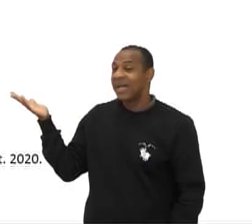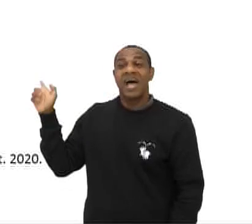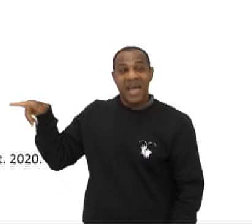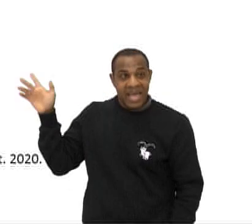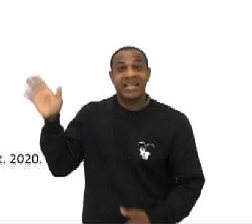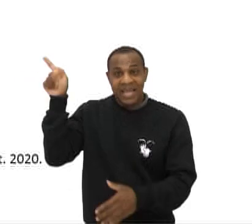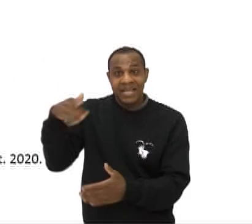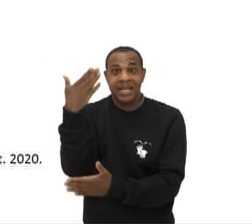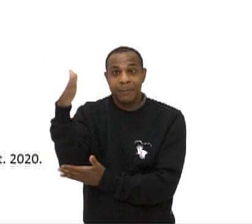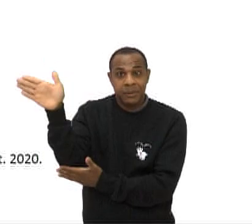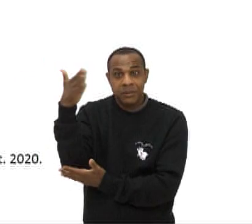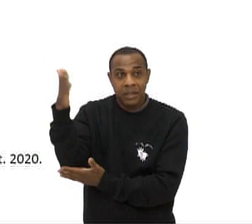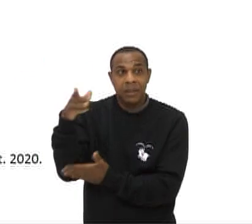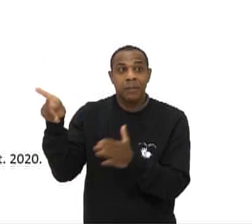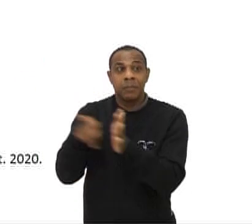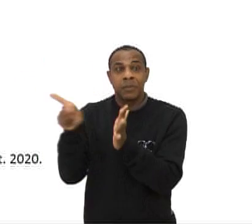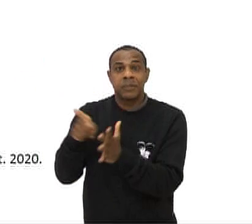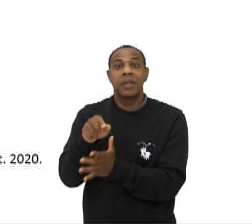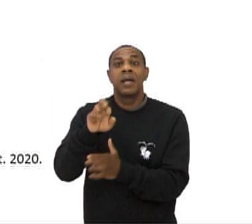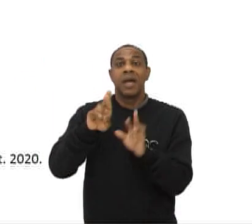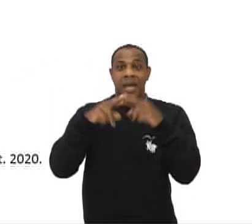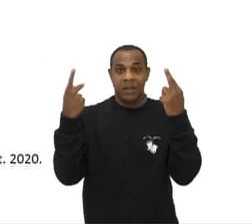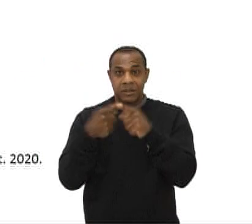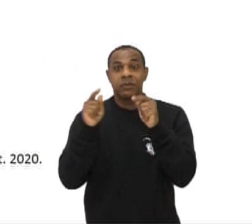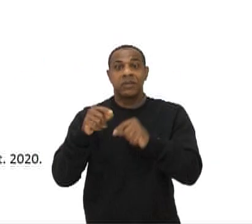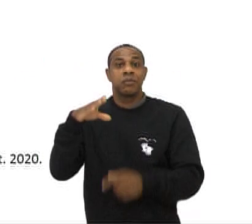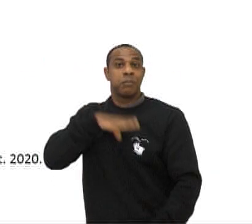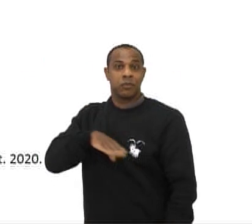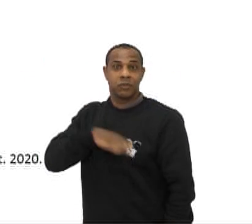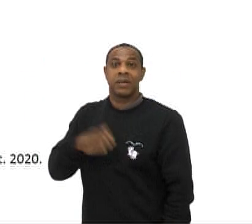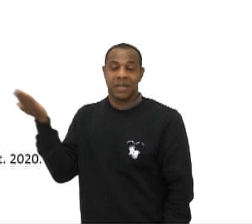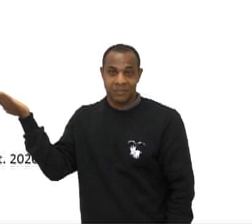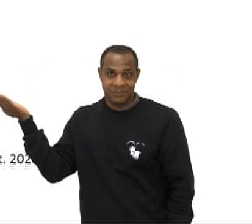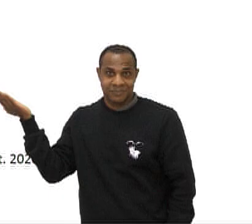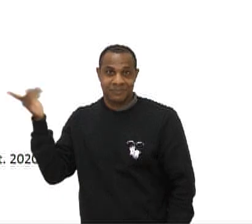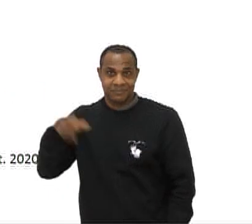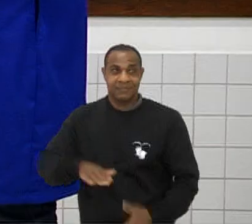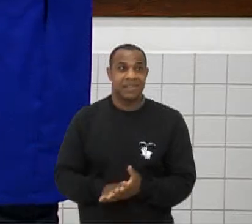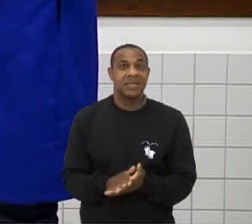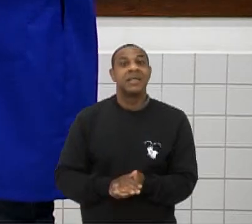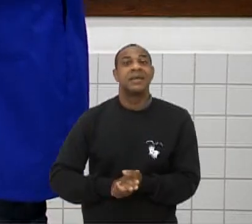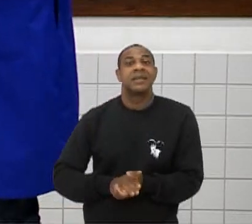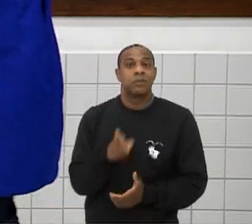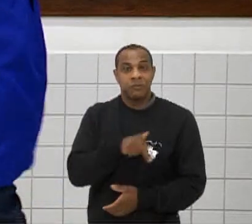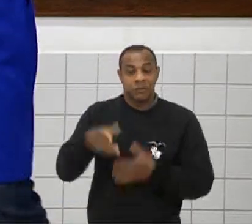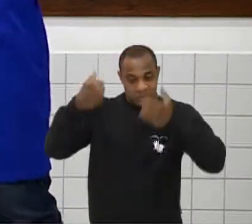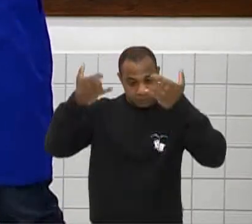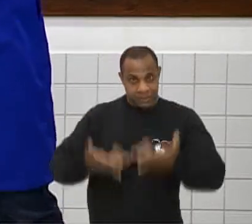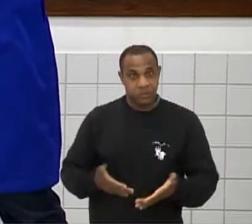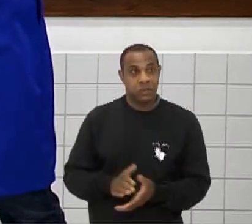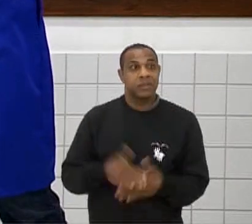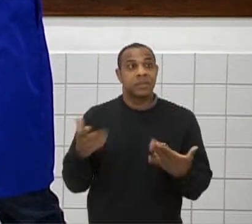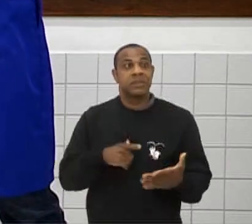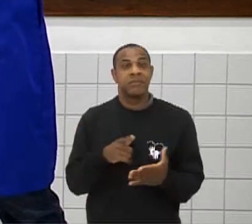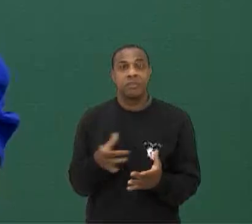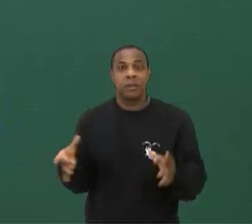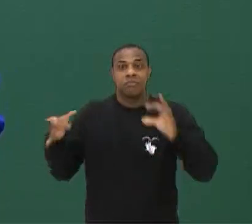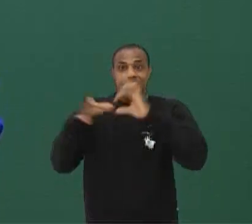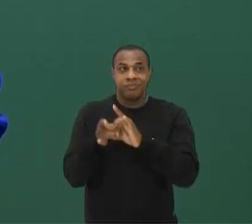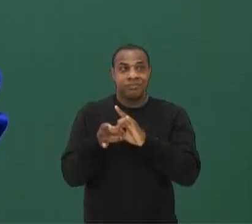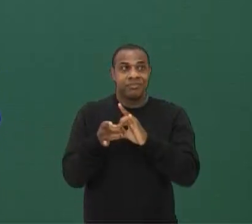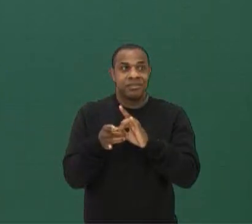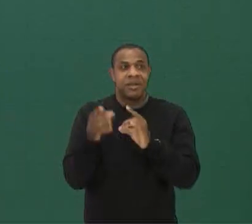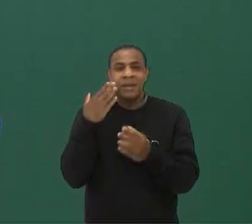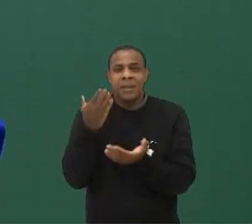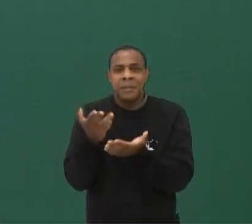é a bandeira do Reino Unido, de Portugal, Brasil e Algarves, que o Rodrigo acabou de falar. Então ela tem uma junção aqui. Percebeu